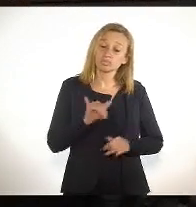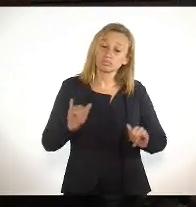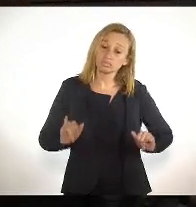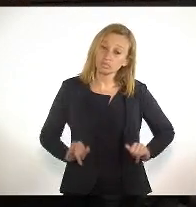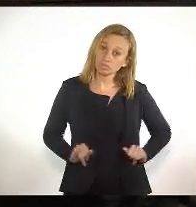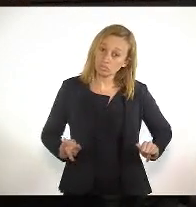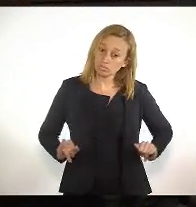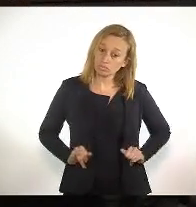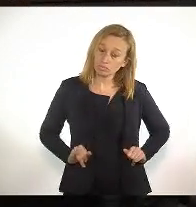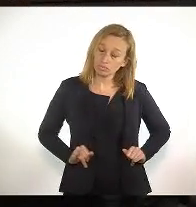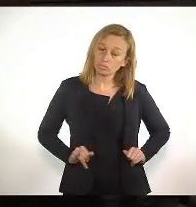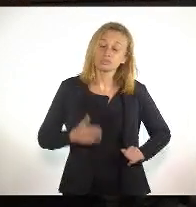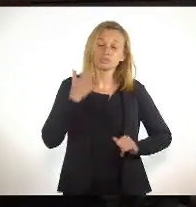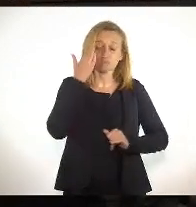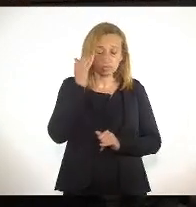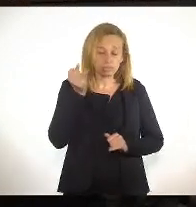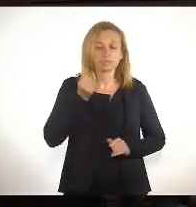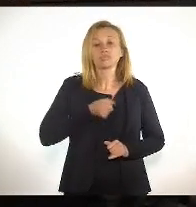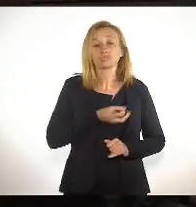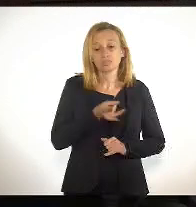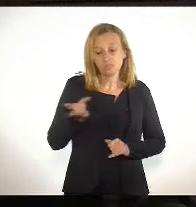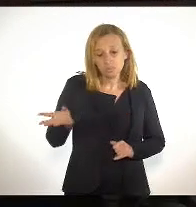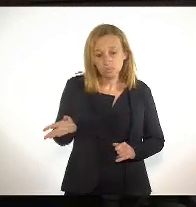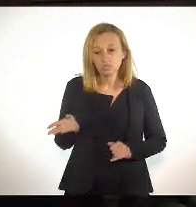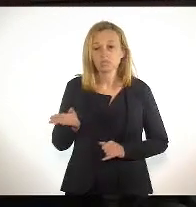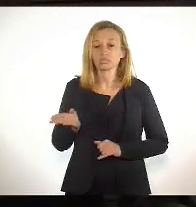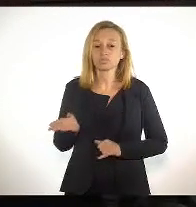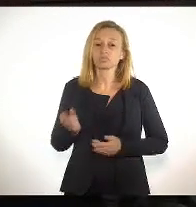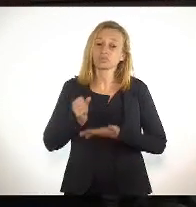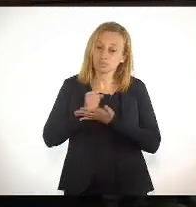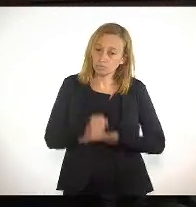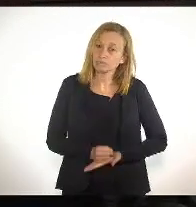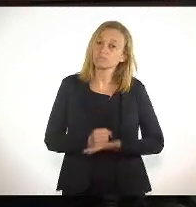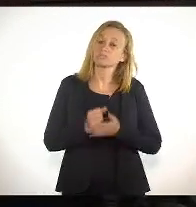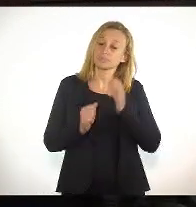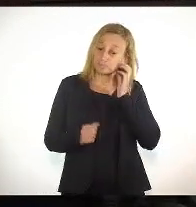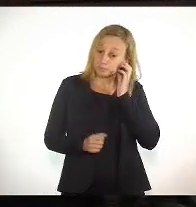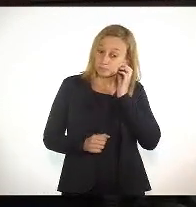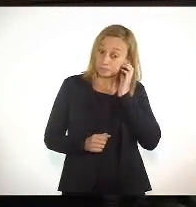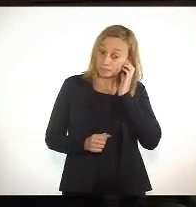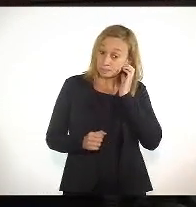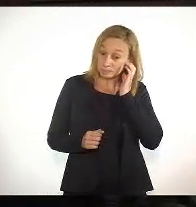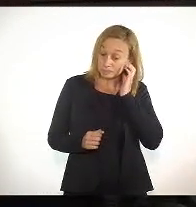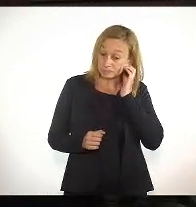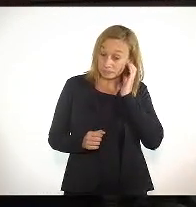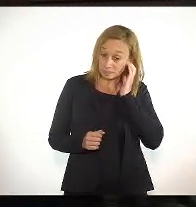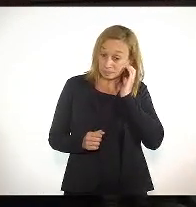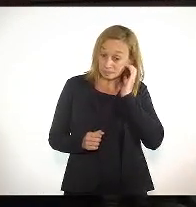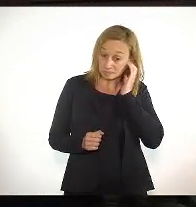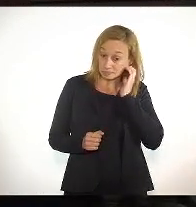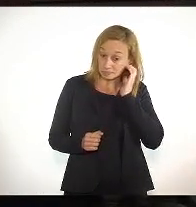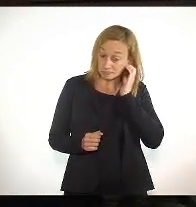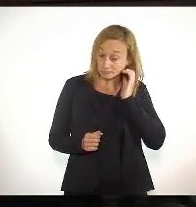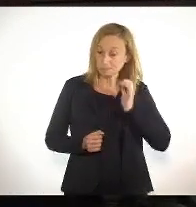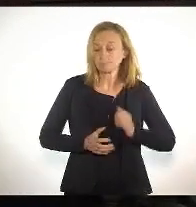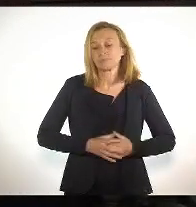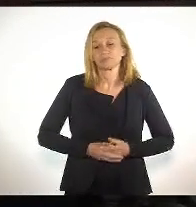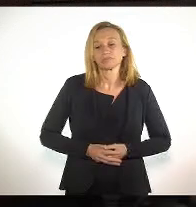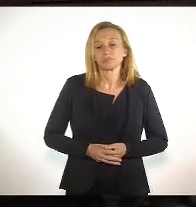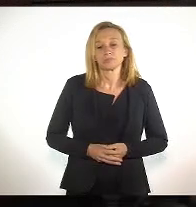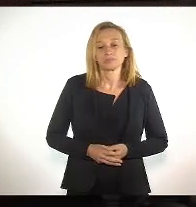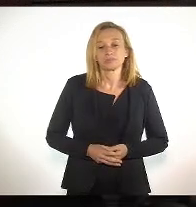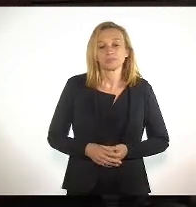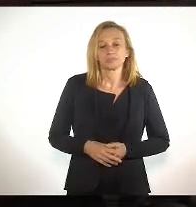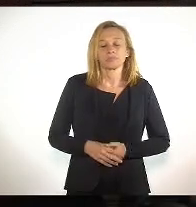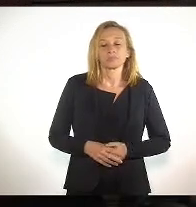drama sabe o quanto o mesmo pesa. Quando a farinha é pouca, meu pirão primeiro. As